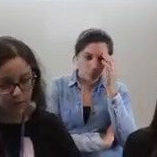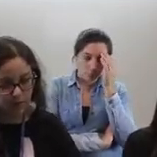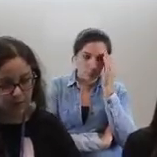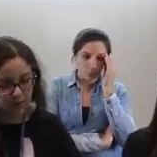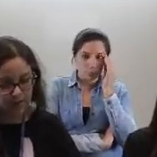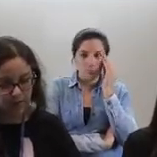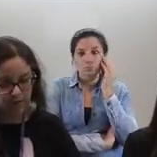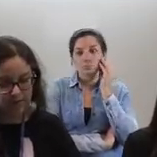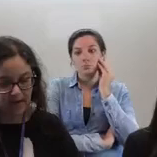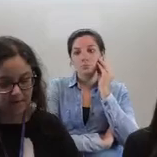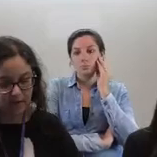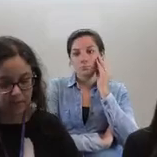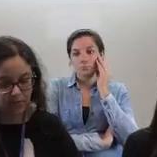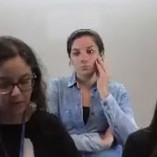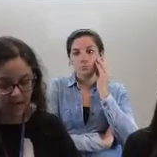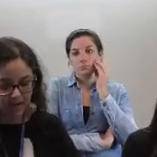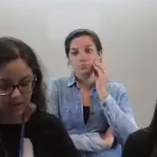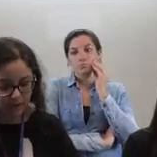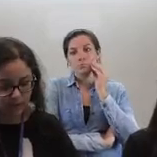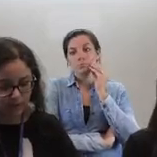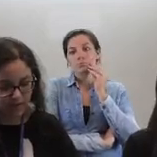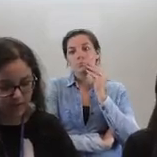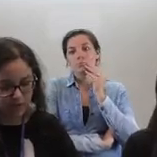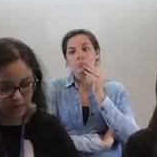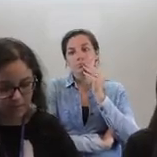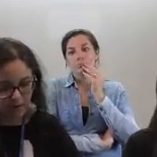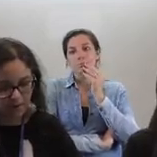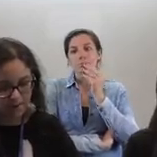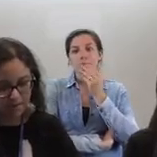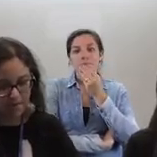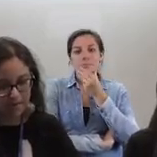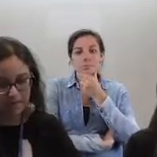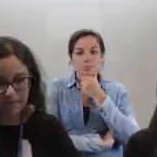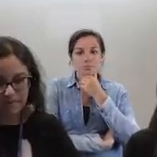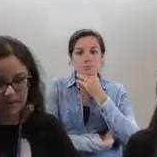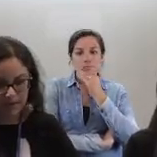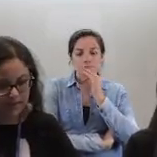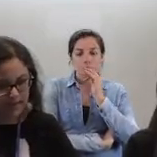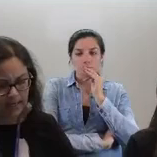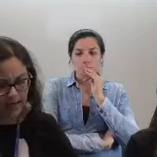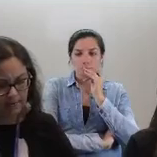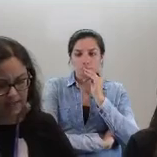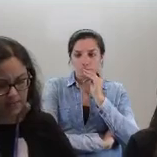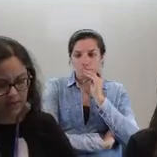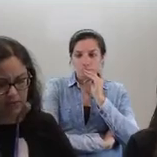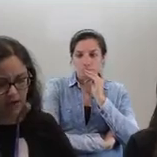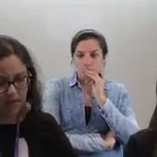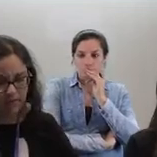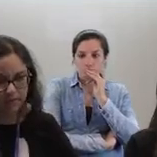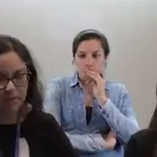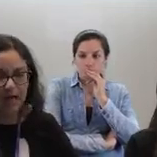O usuário para os alunos é A maiúsculo, L minúsculo, traço Chapecó. E a senha é a mesma